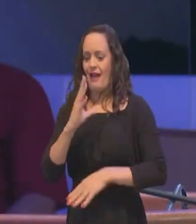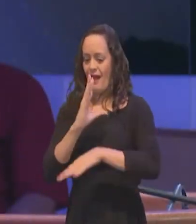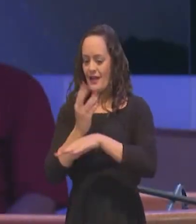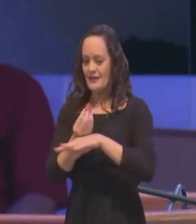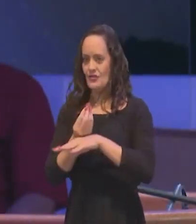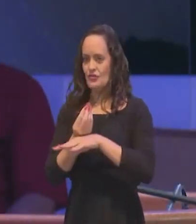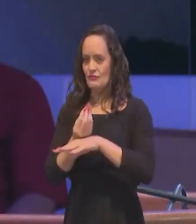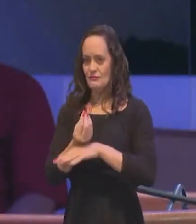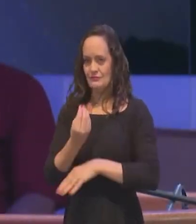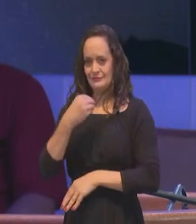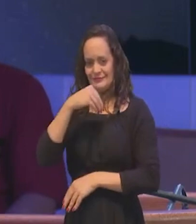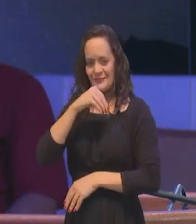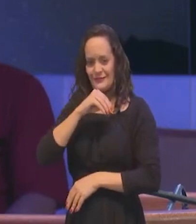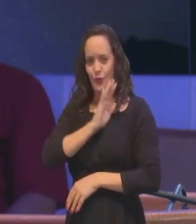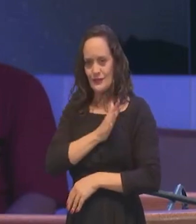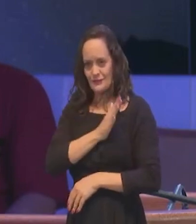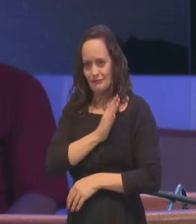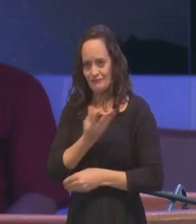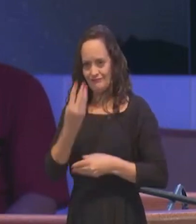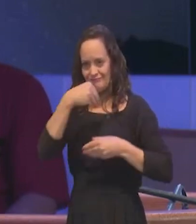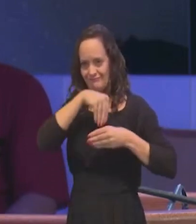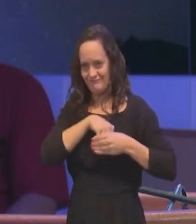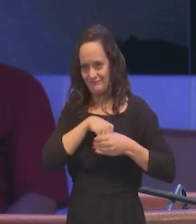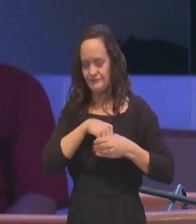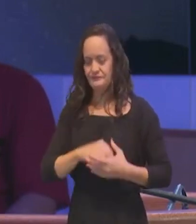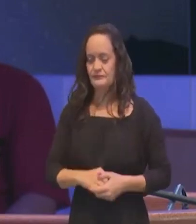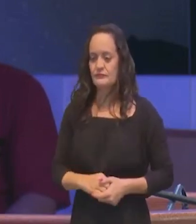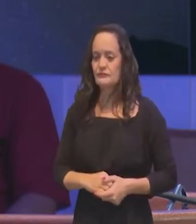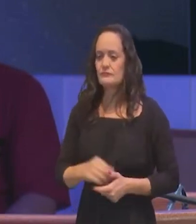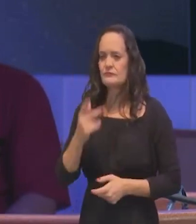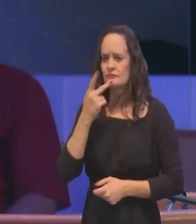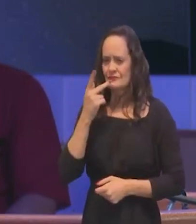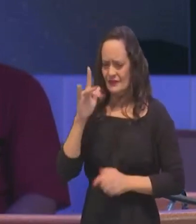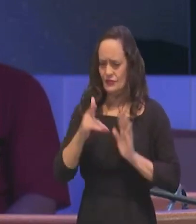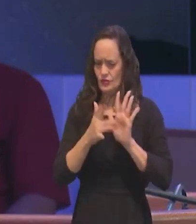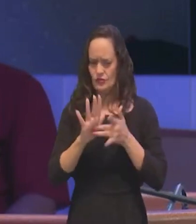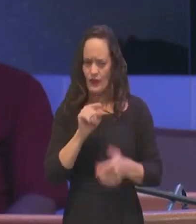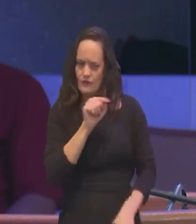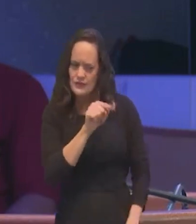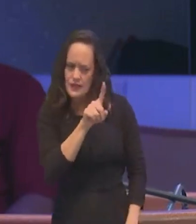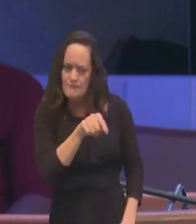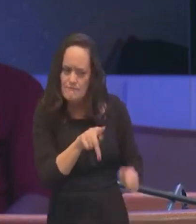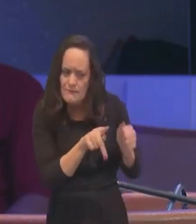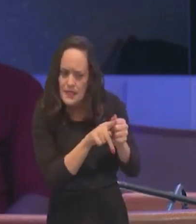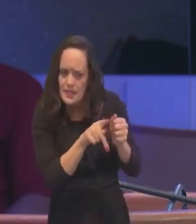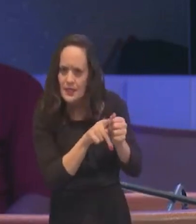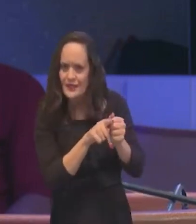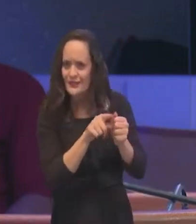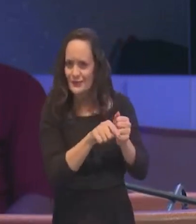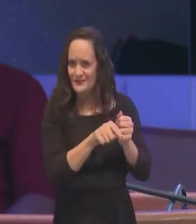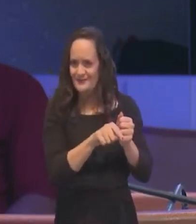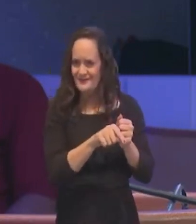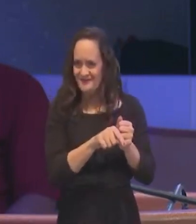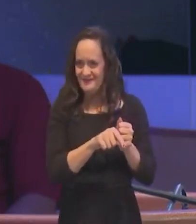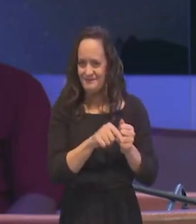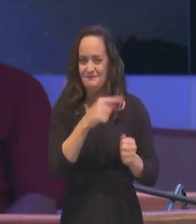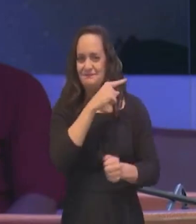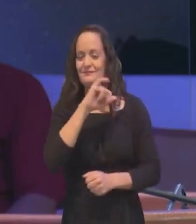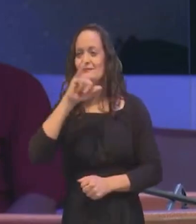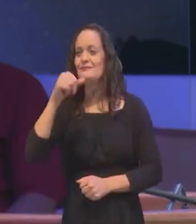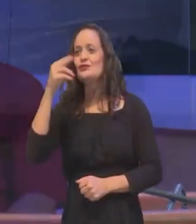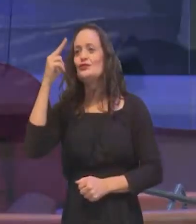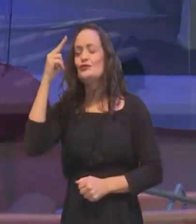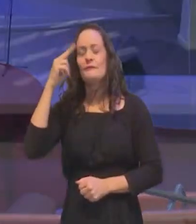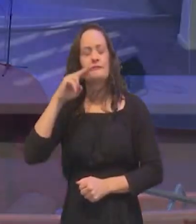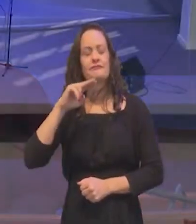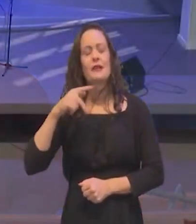O verso de número 18. Tu és Pedro. Pastor Neander falou sobre isso nesta semana em nossa reunião do